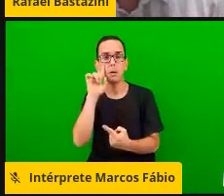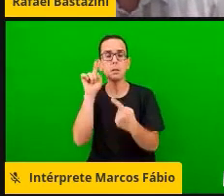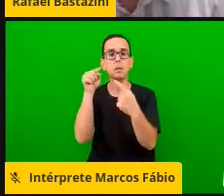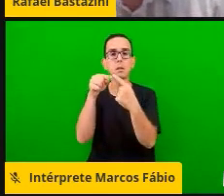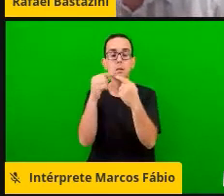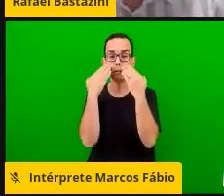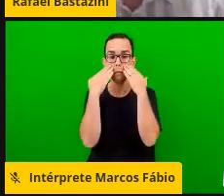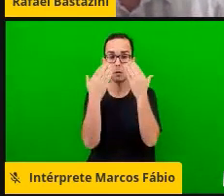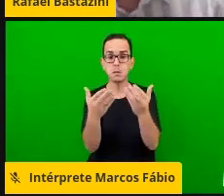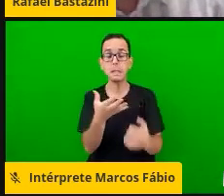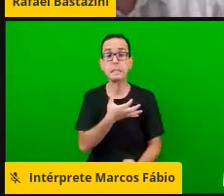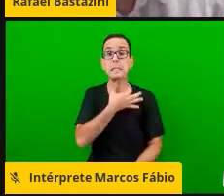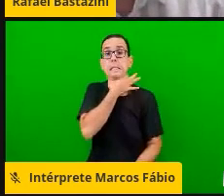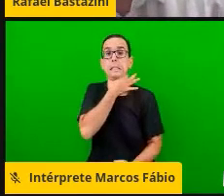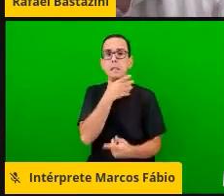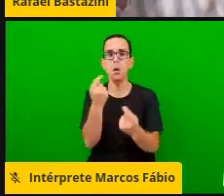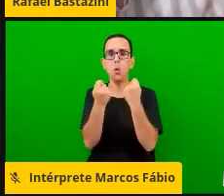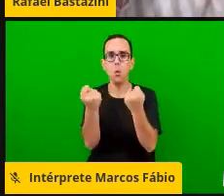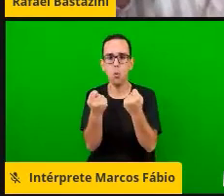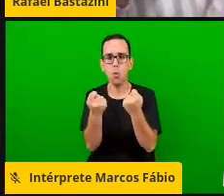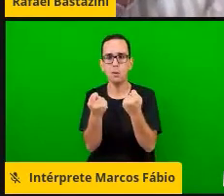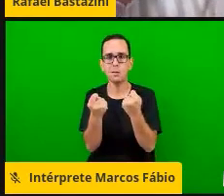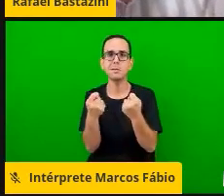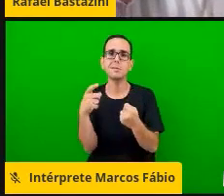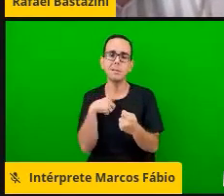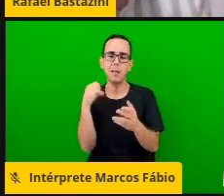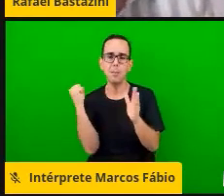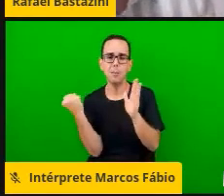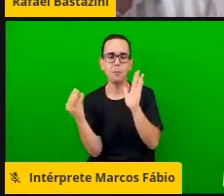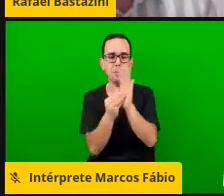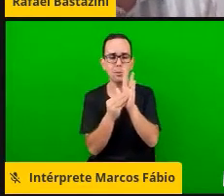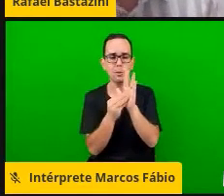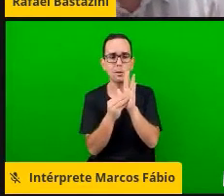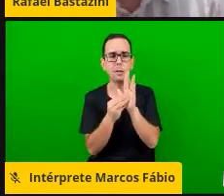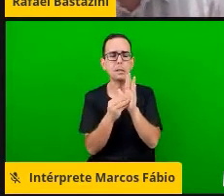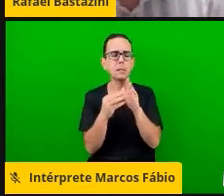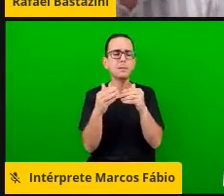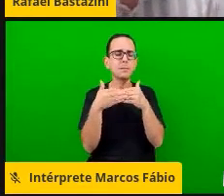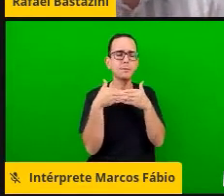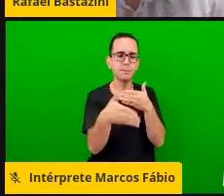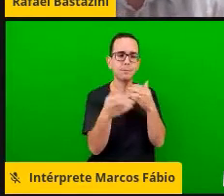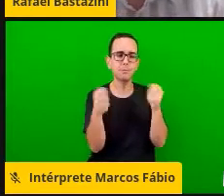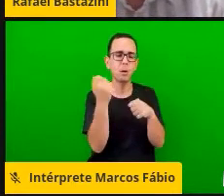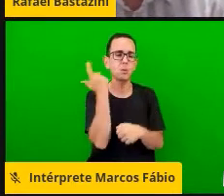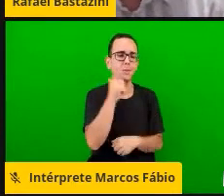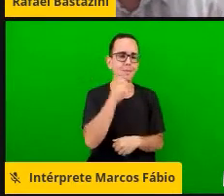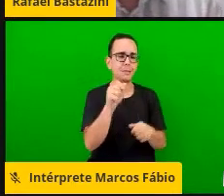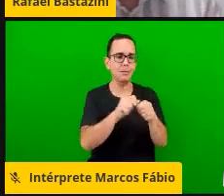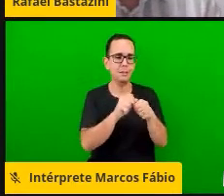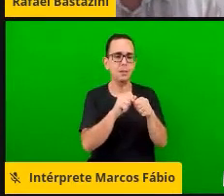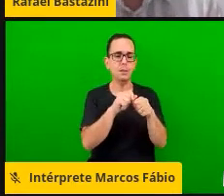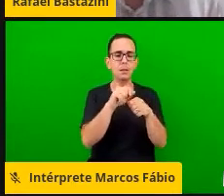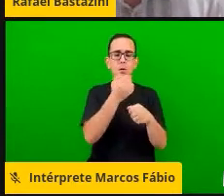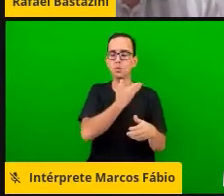crise econômica desde a grande recessão, marcada pela diminuição da capacidade produtiva dos estados, diminuição